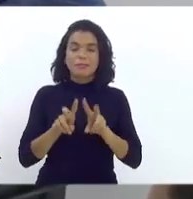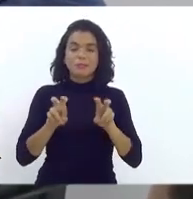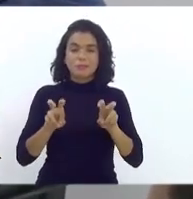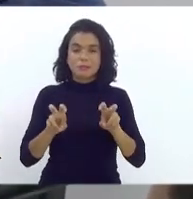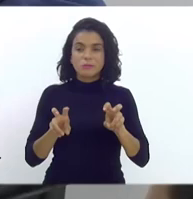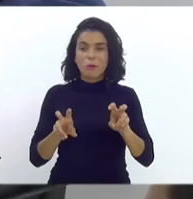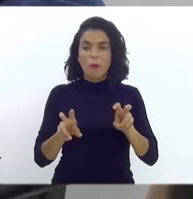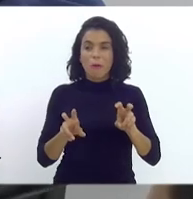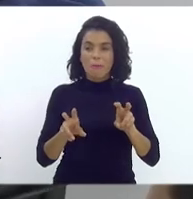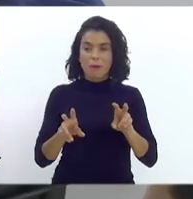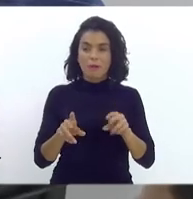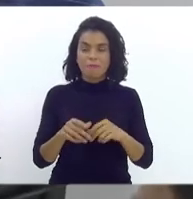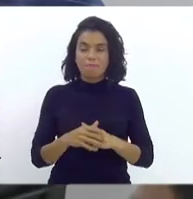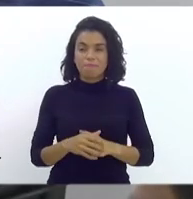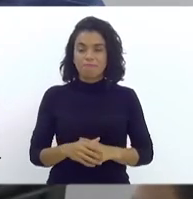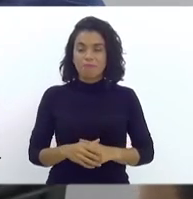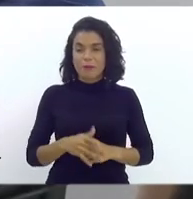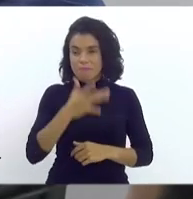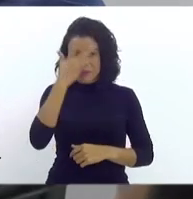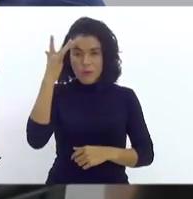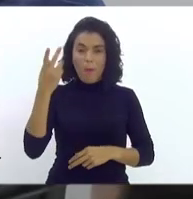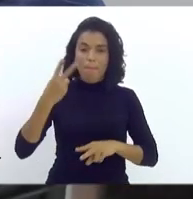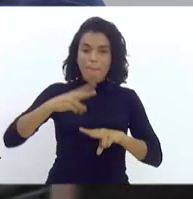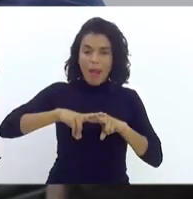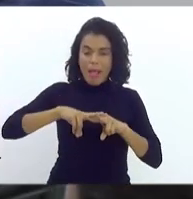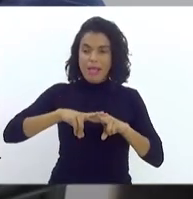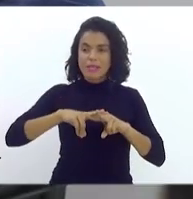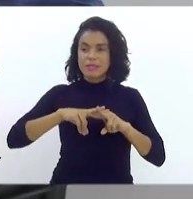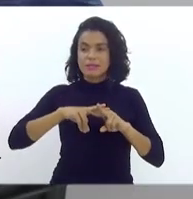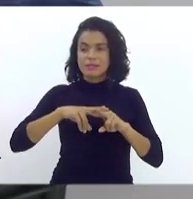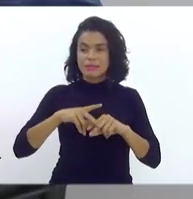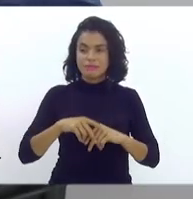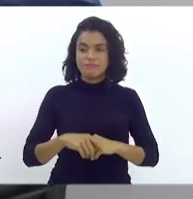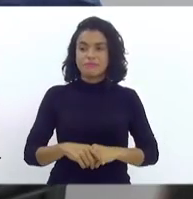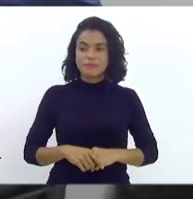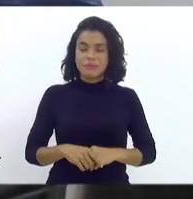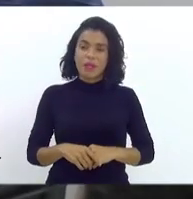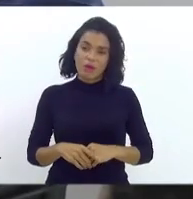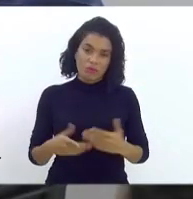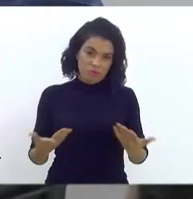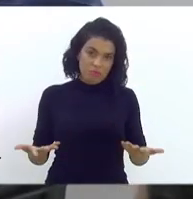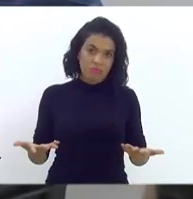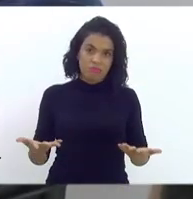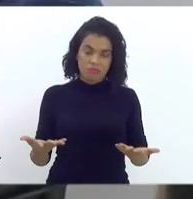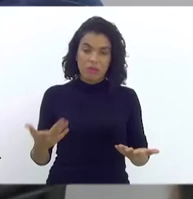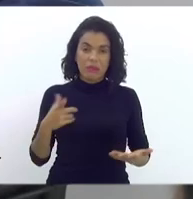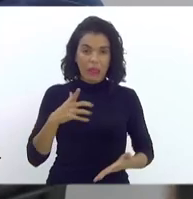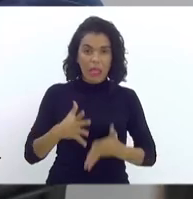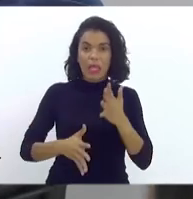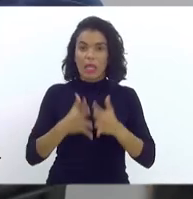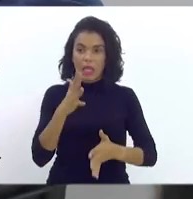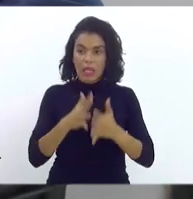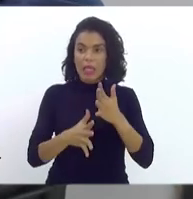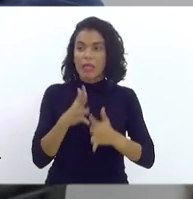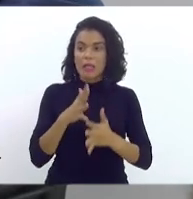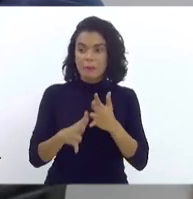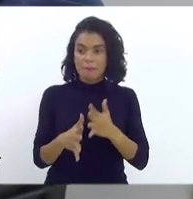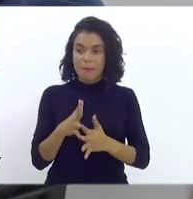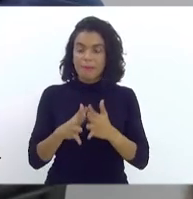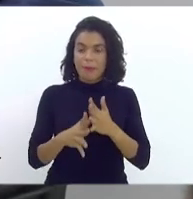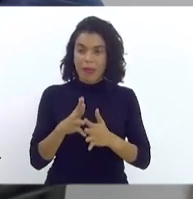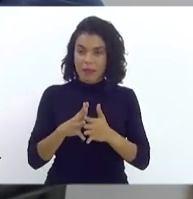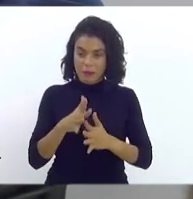deflagrados, concluídos, pessoas presas, enfim. Uhum. Porque, como foi dito aqui, isso gera um impacto não só ao